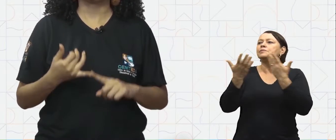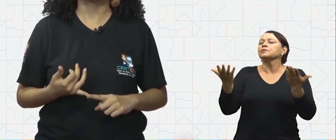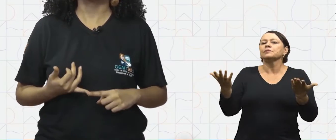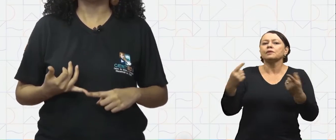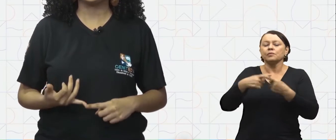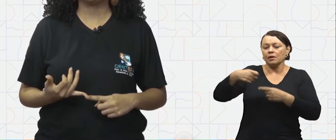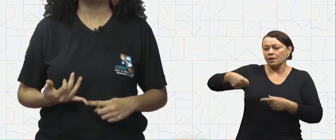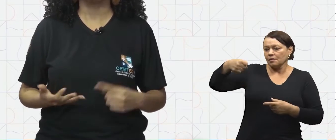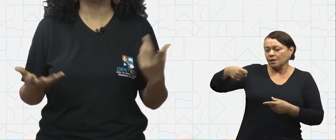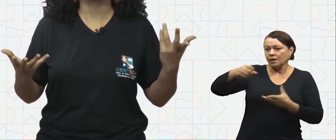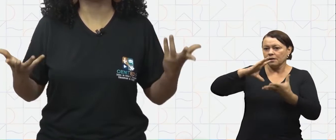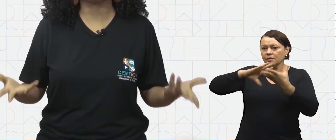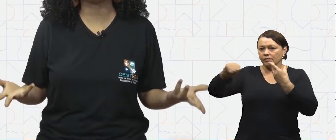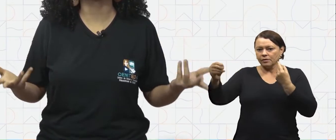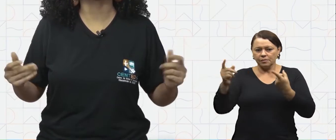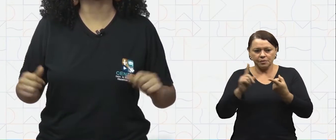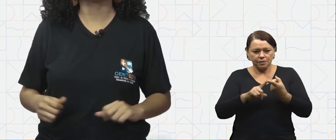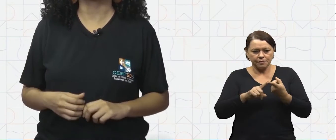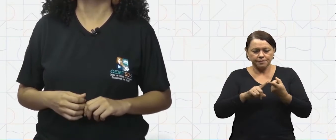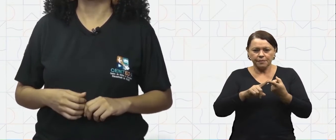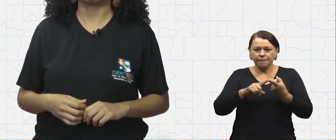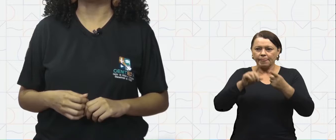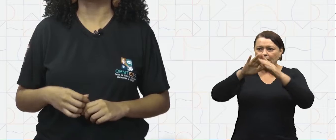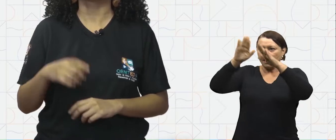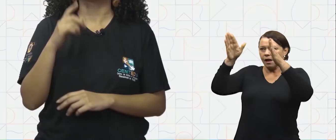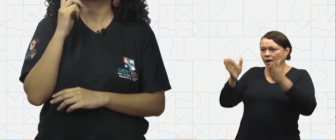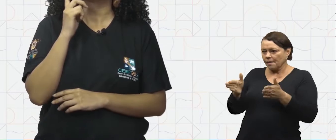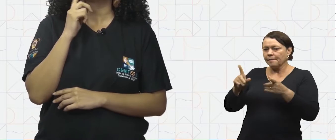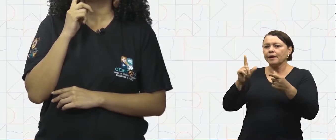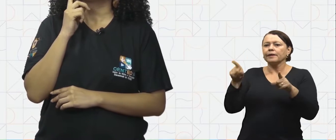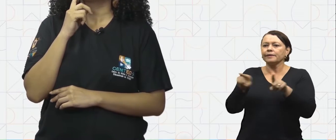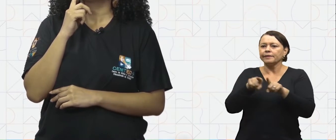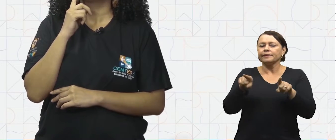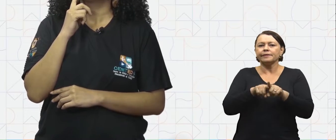da imaginação se foi e a máquina de histórias também?